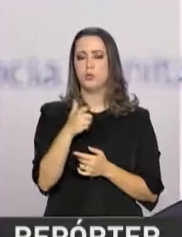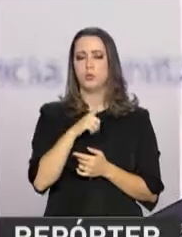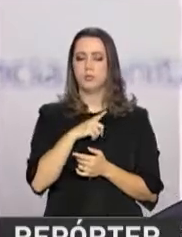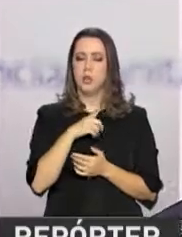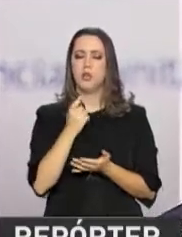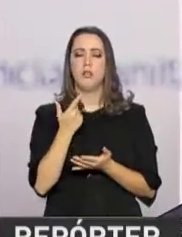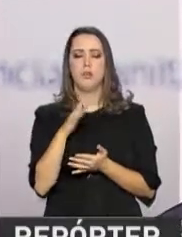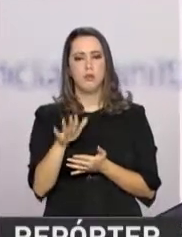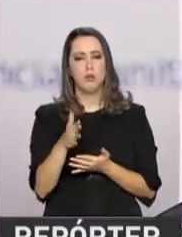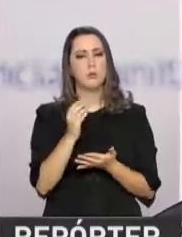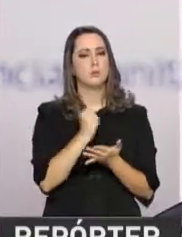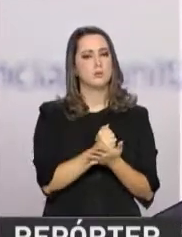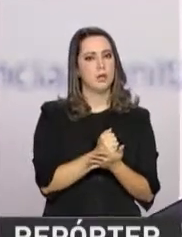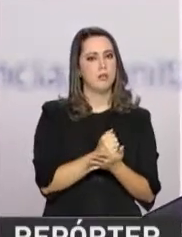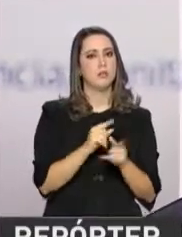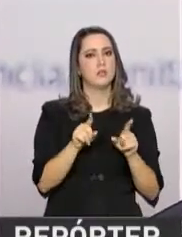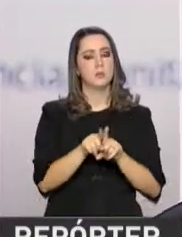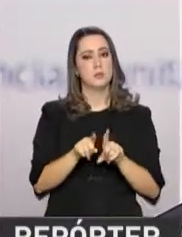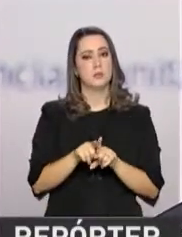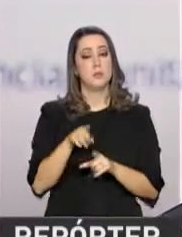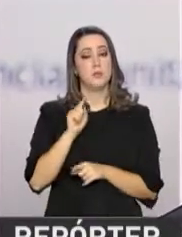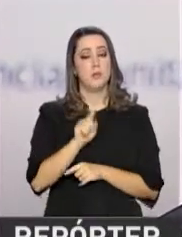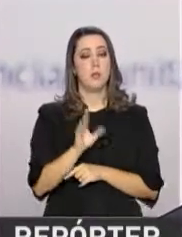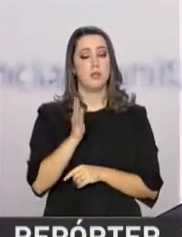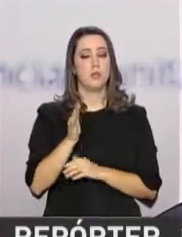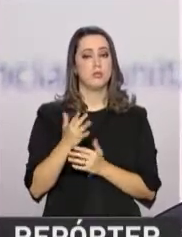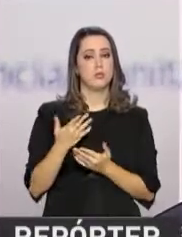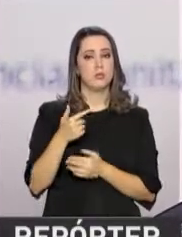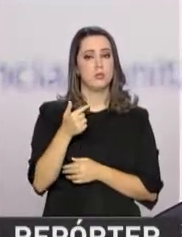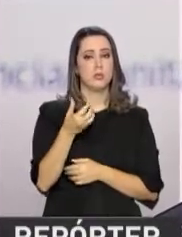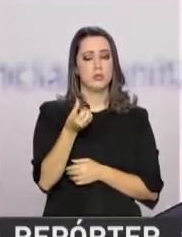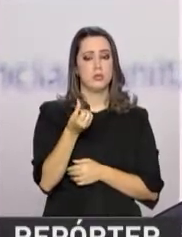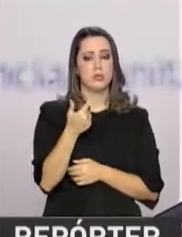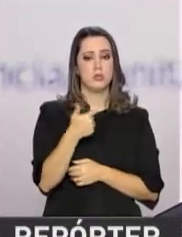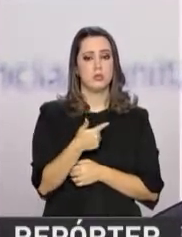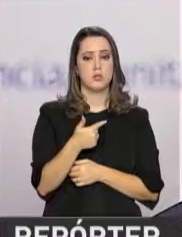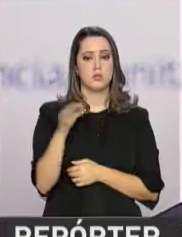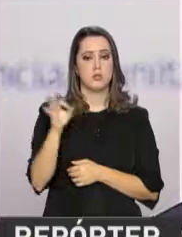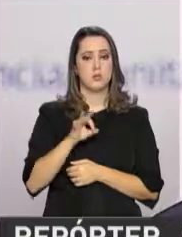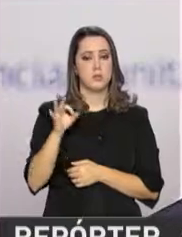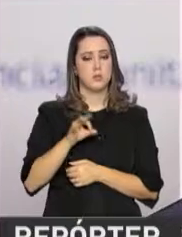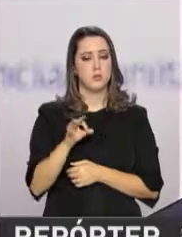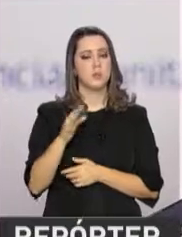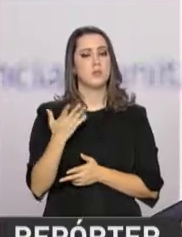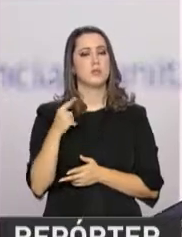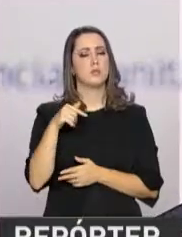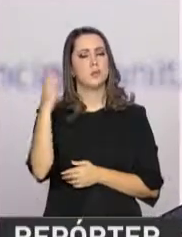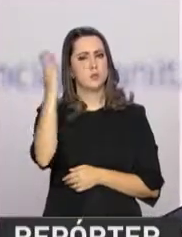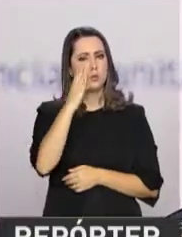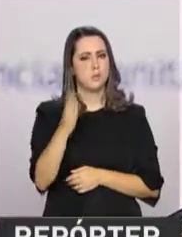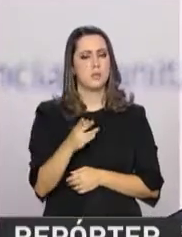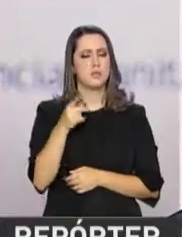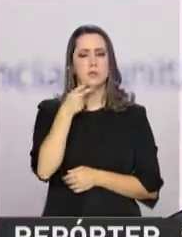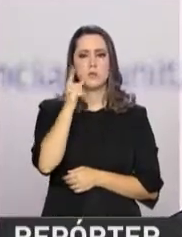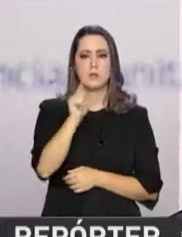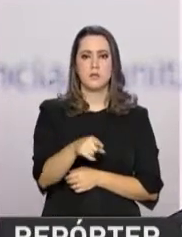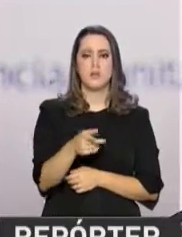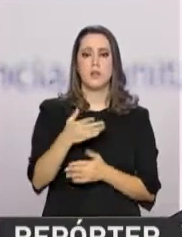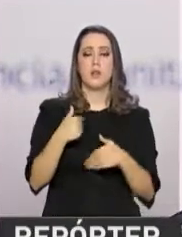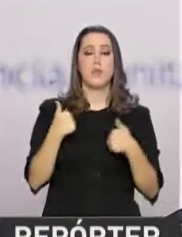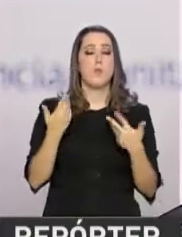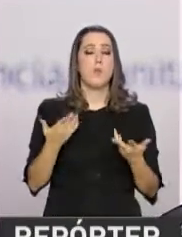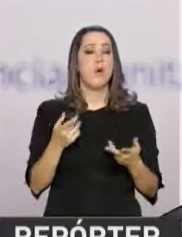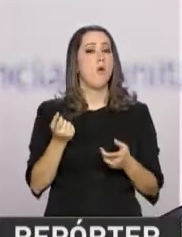vista técnico são genéricos também já ocupam em torno de 62 63 por cento do mercado brasileiro quando se fala em termos de